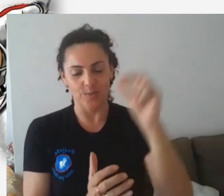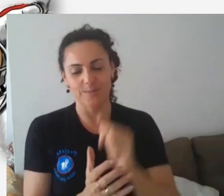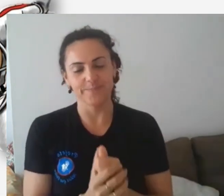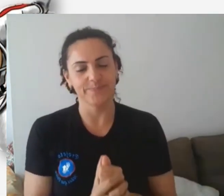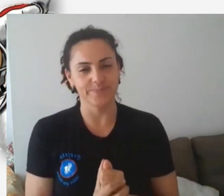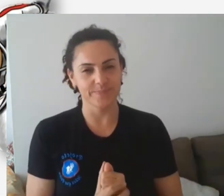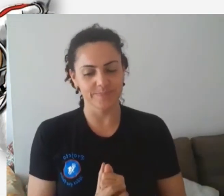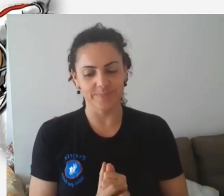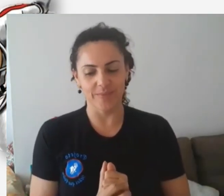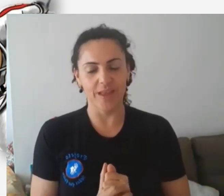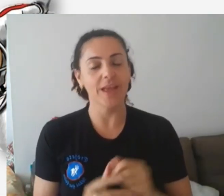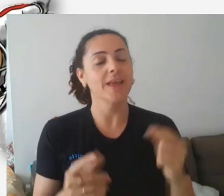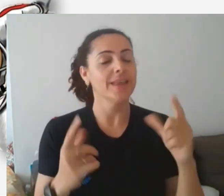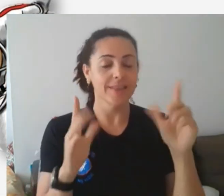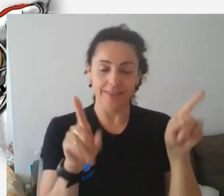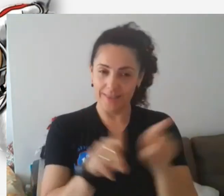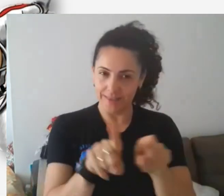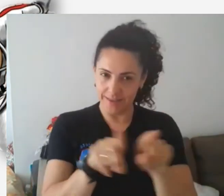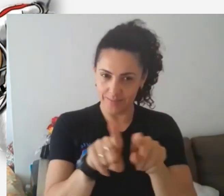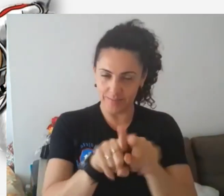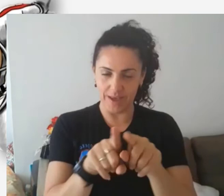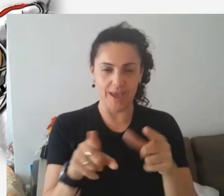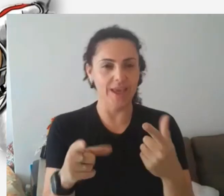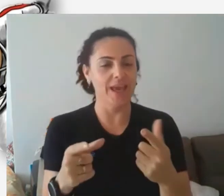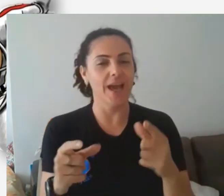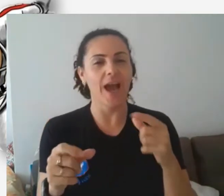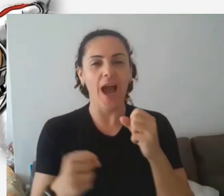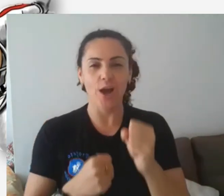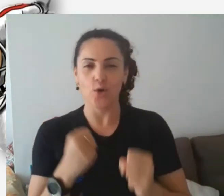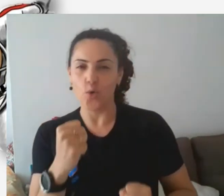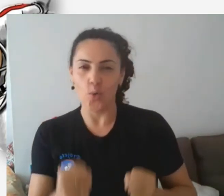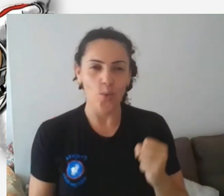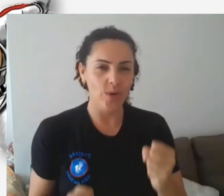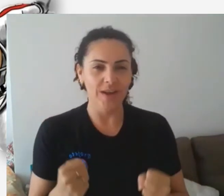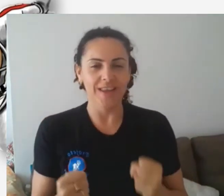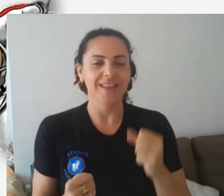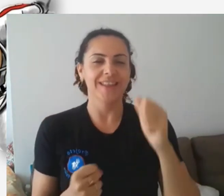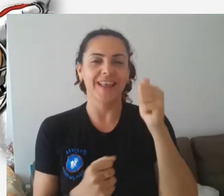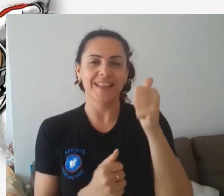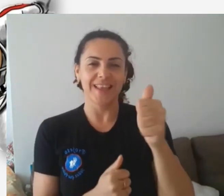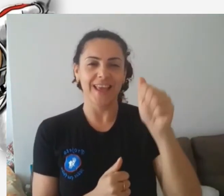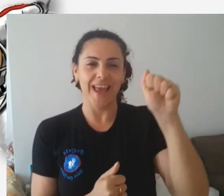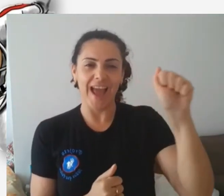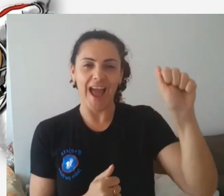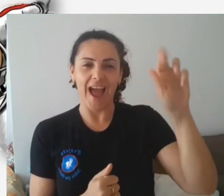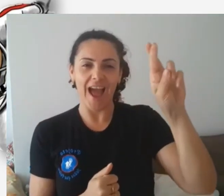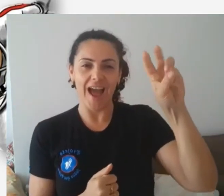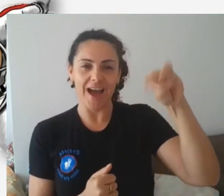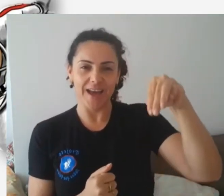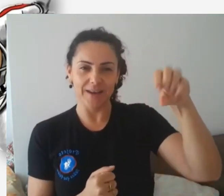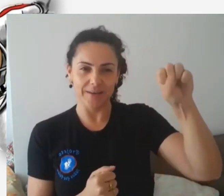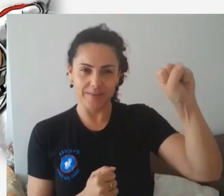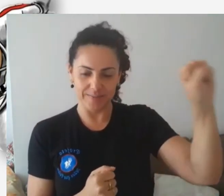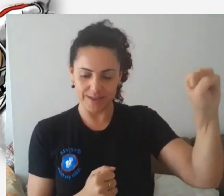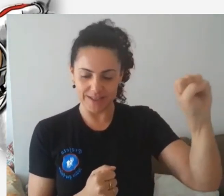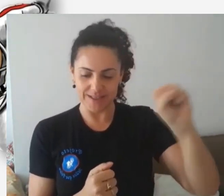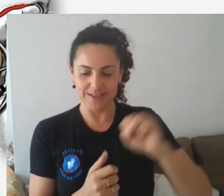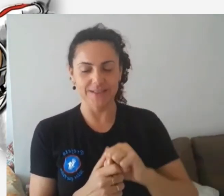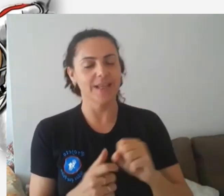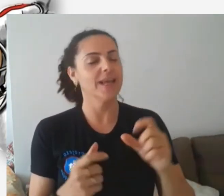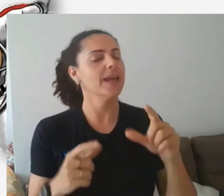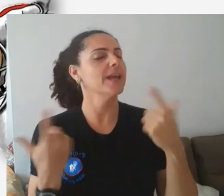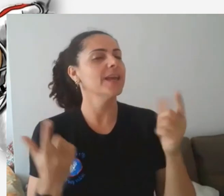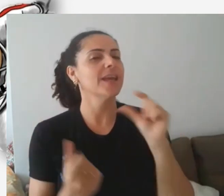lunar. Tá? Além disso, também a gente teve a corrida armamentista, então sempre a disputa de quem tinha uma arma nuclear, de quem tinha